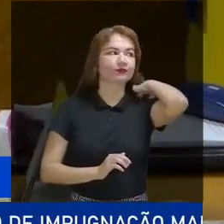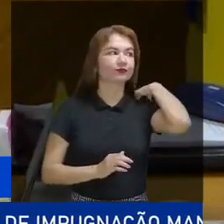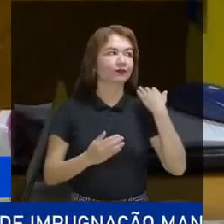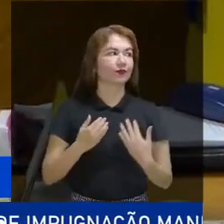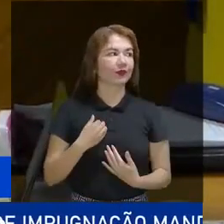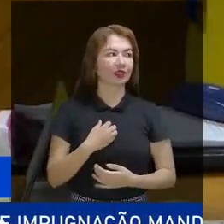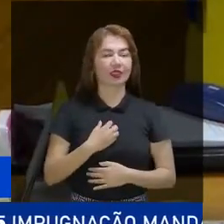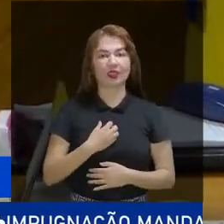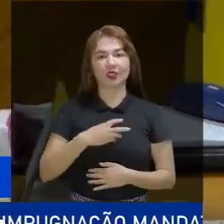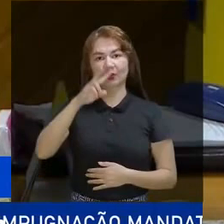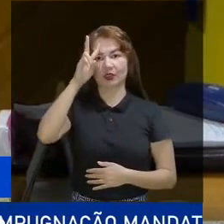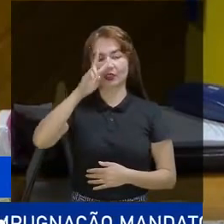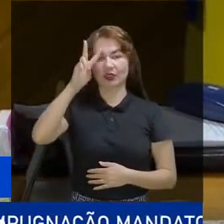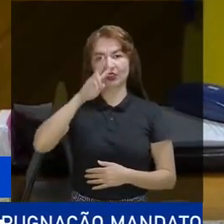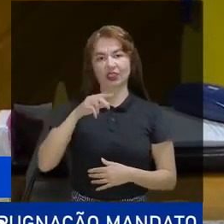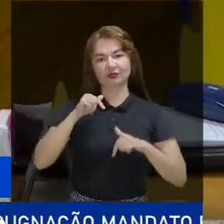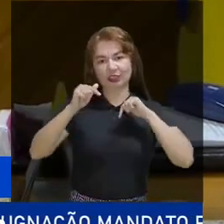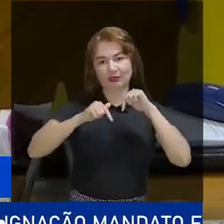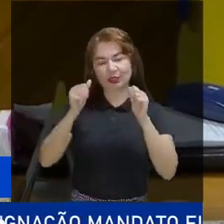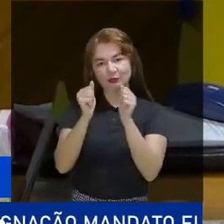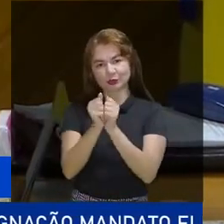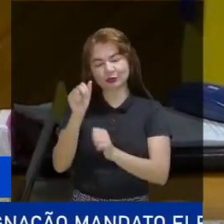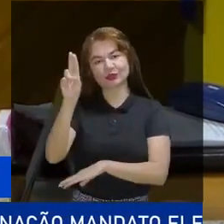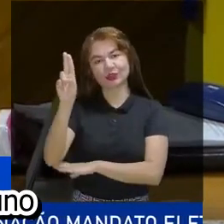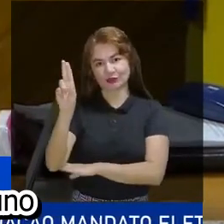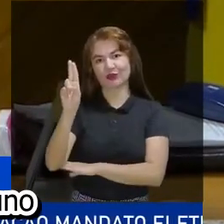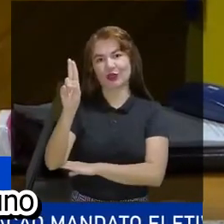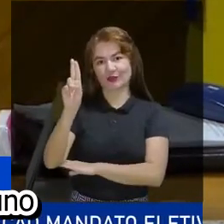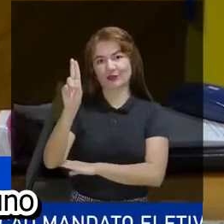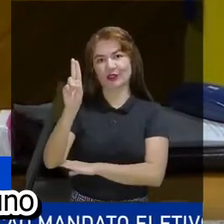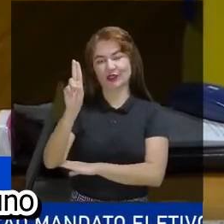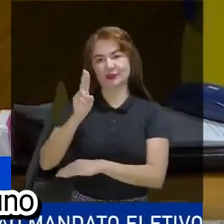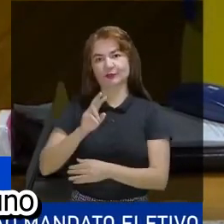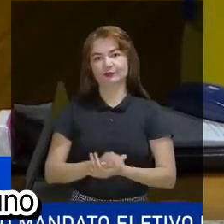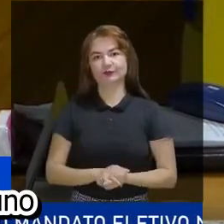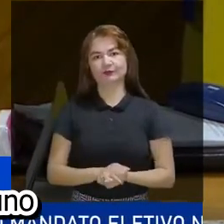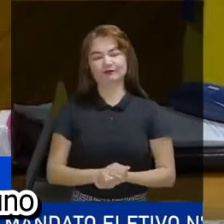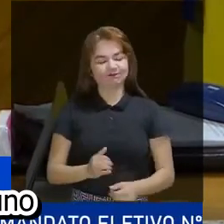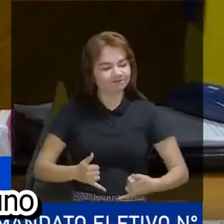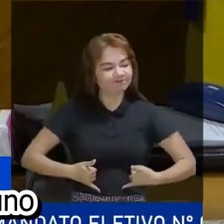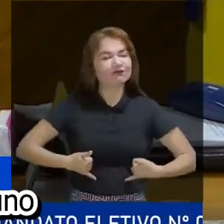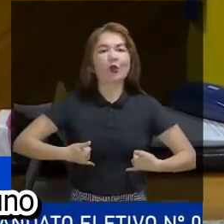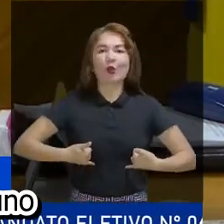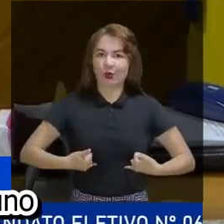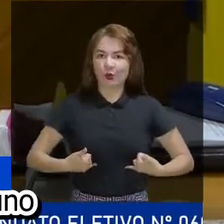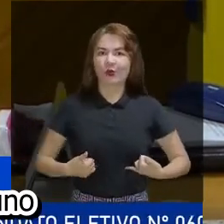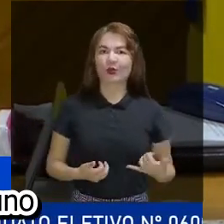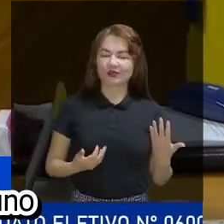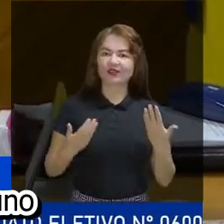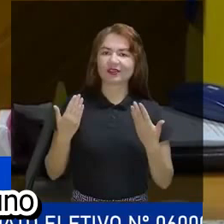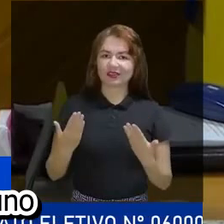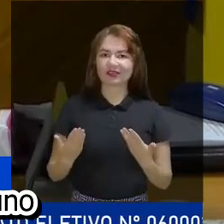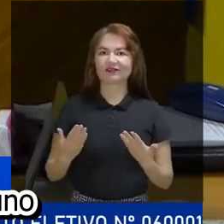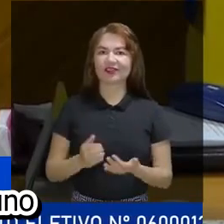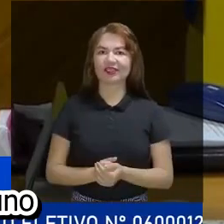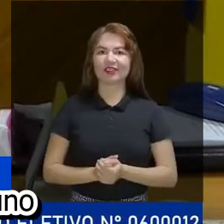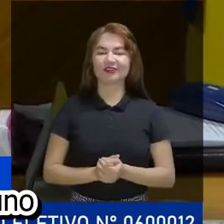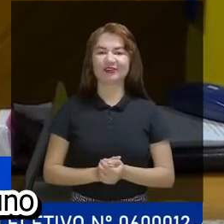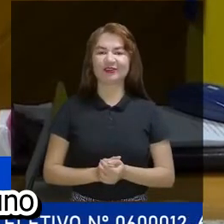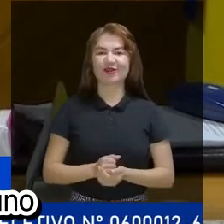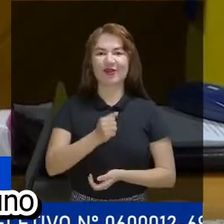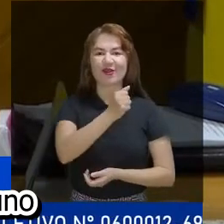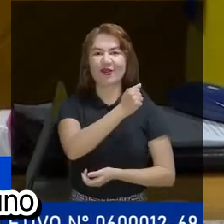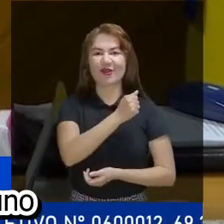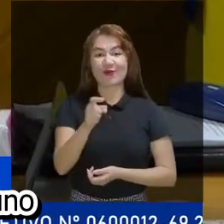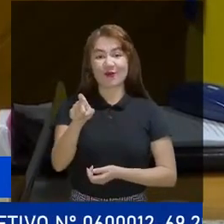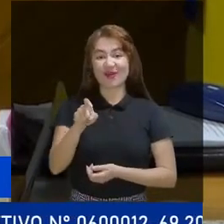João Lage. Lembro que trabalhamos juntos na universidade. É com muito orgulho que vejo assim um ex-aluno chegar